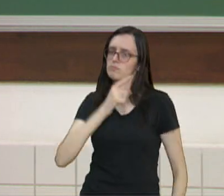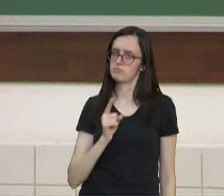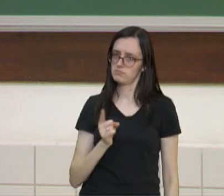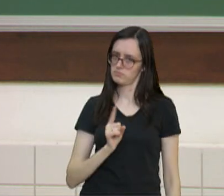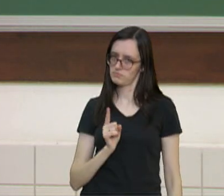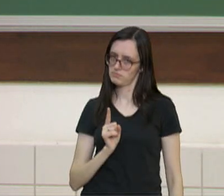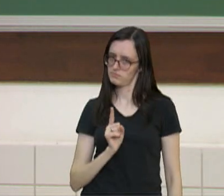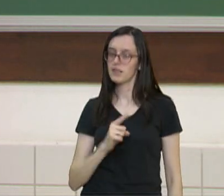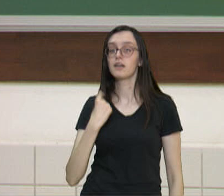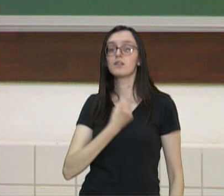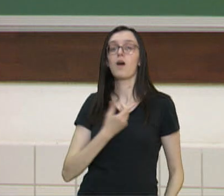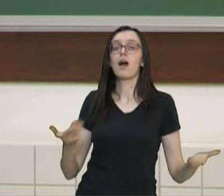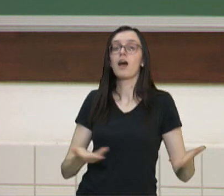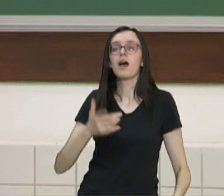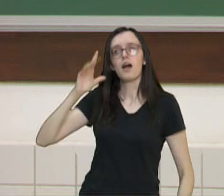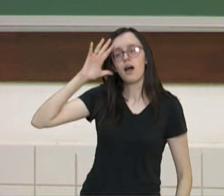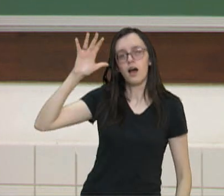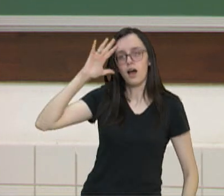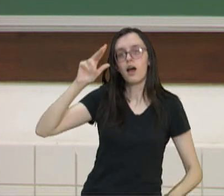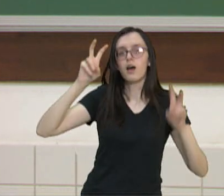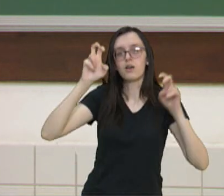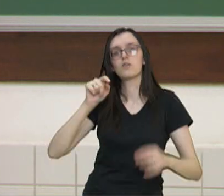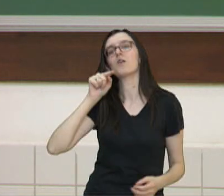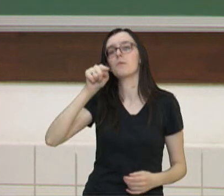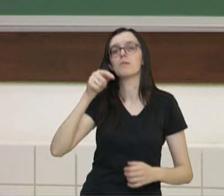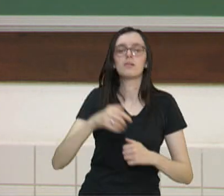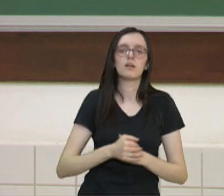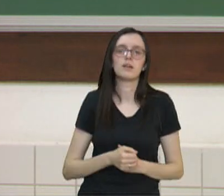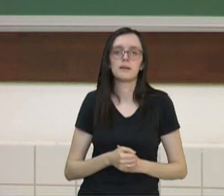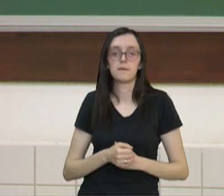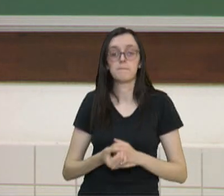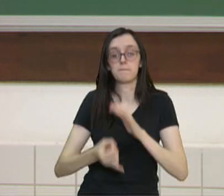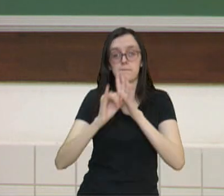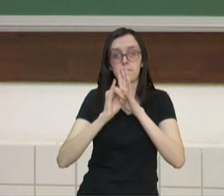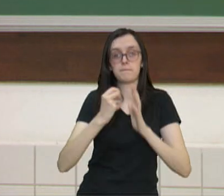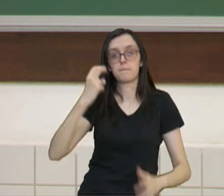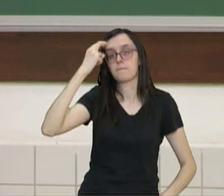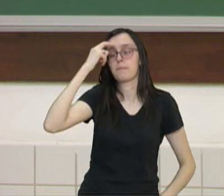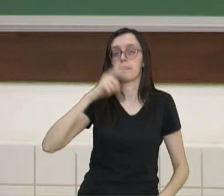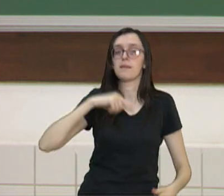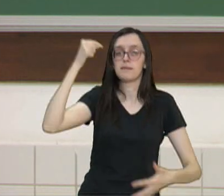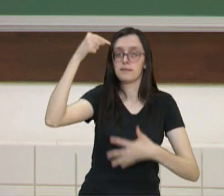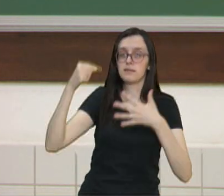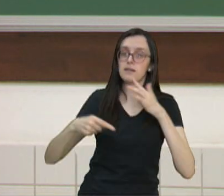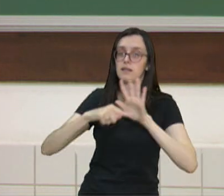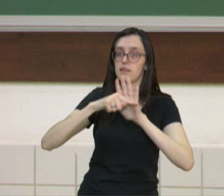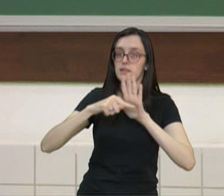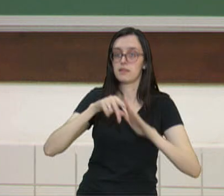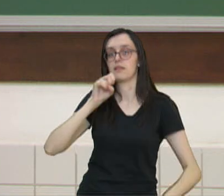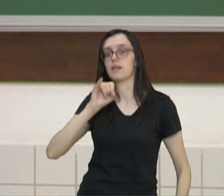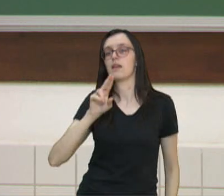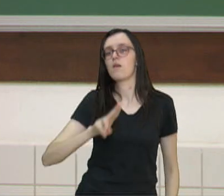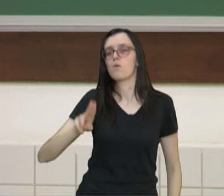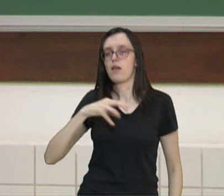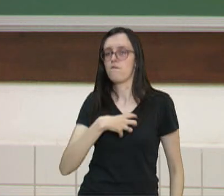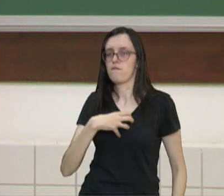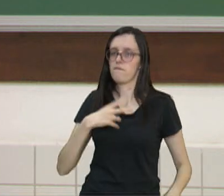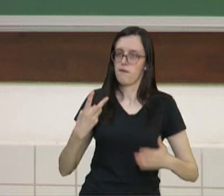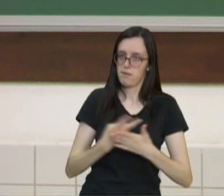aqui para refletir sobre isso. Às vezes a nossa identidade cultural tem alguns aspectos negativos se for usada da forma